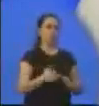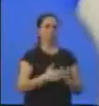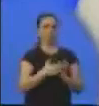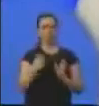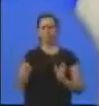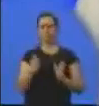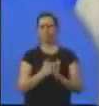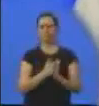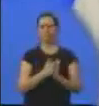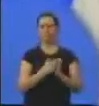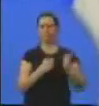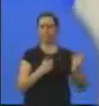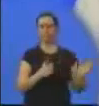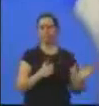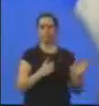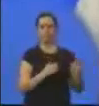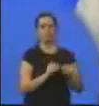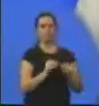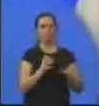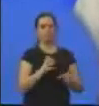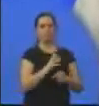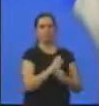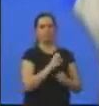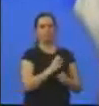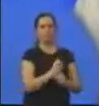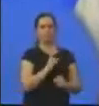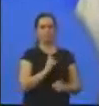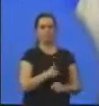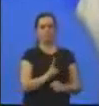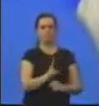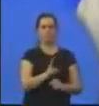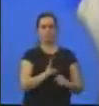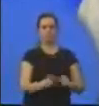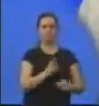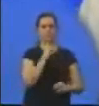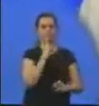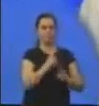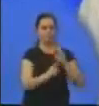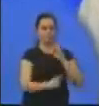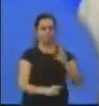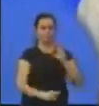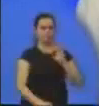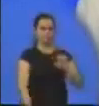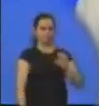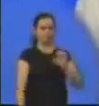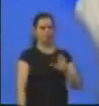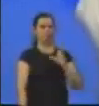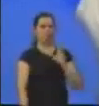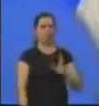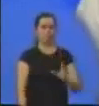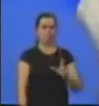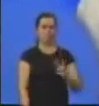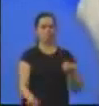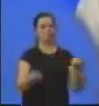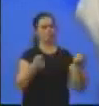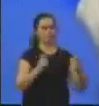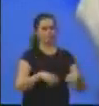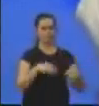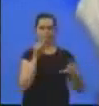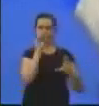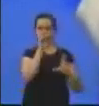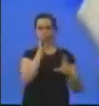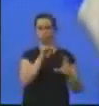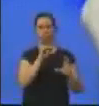mais infinito quanto para menos infinito, a conclusão é a mesma. O resultado é e. Mesma coisa. Eu posso colocar